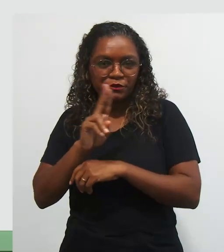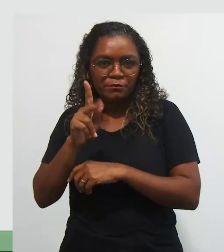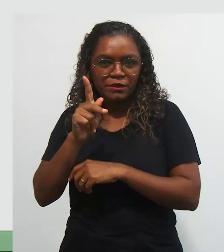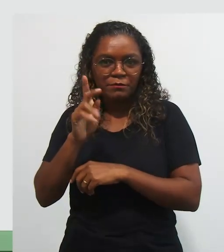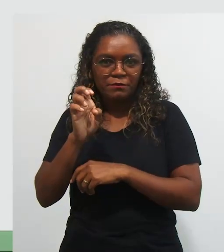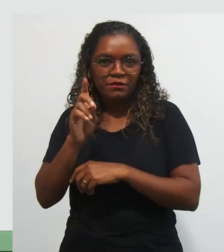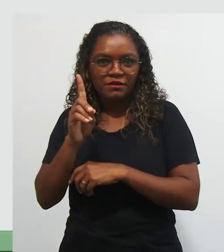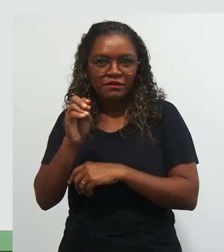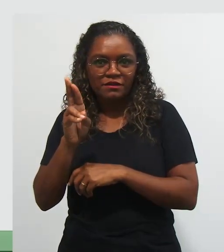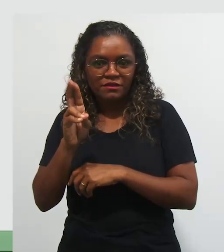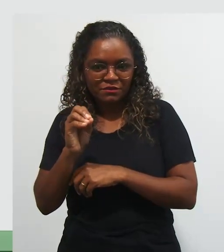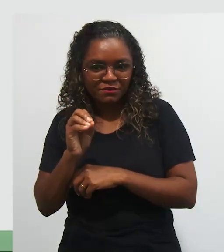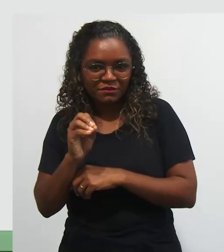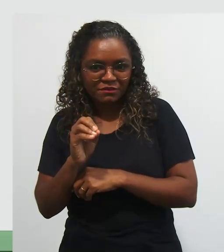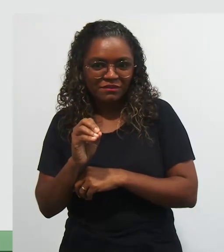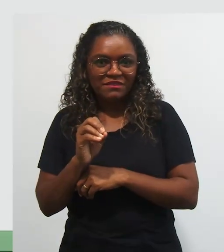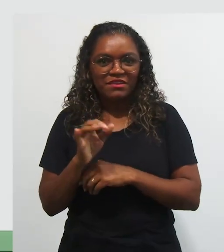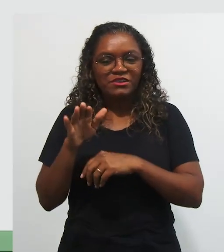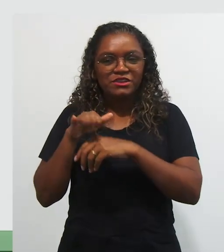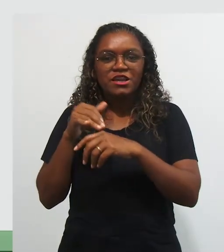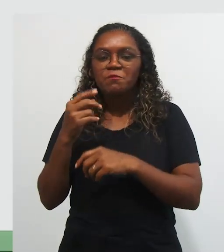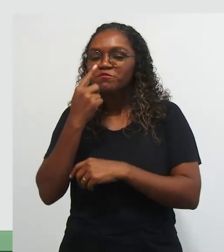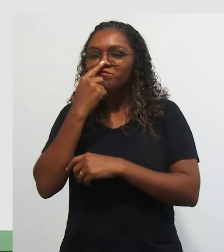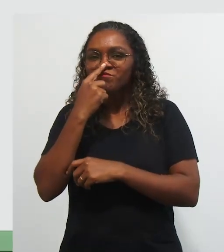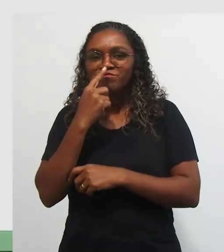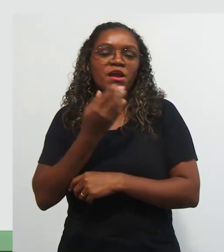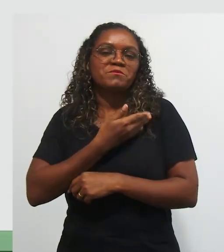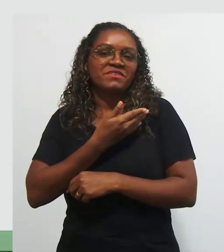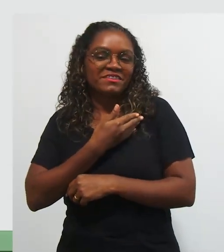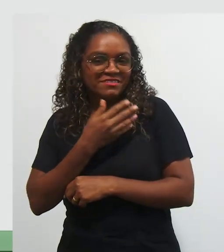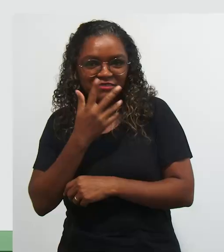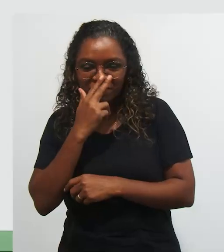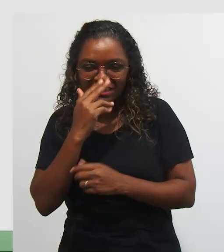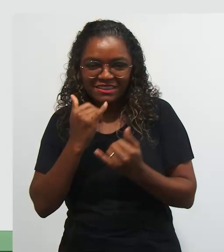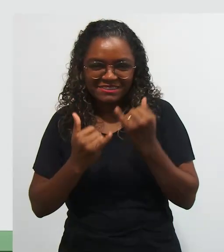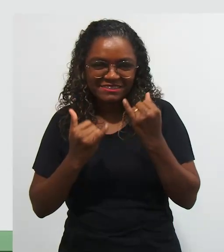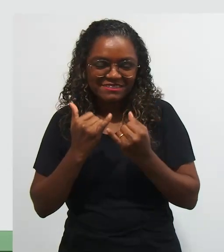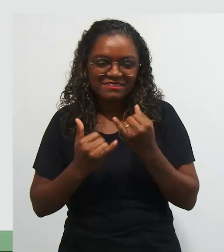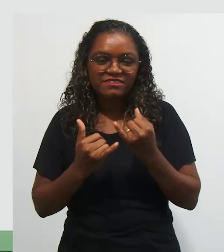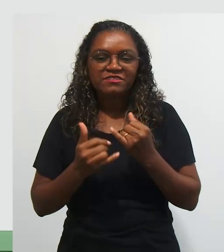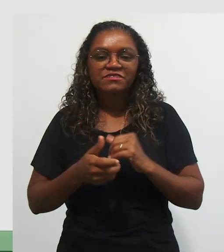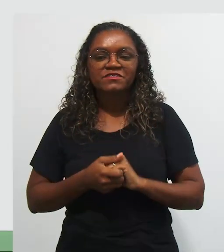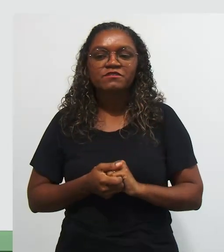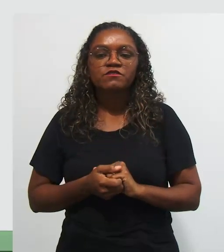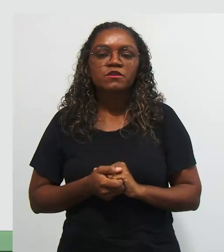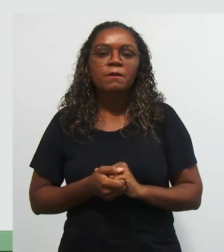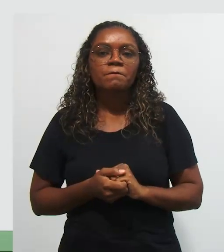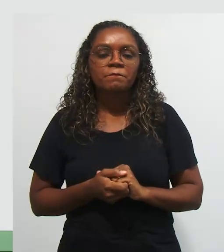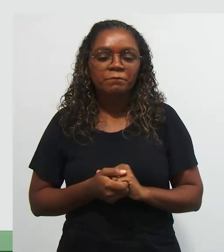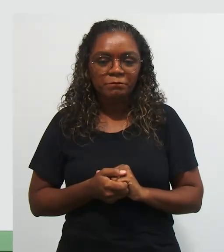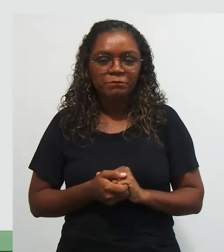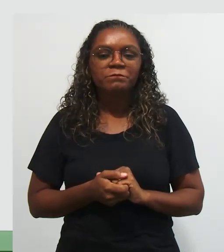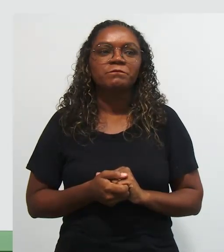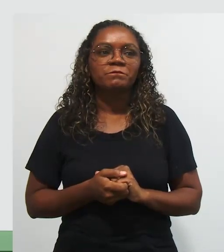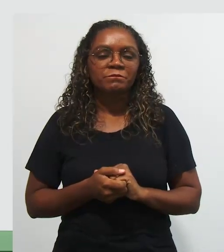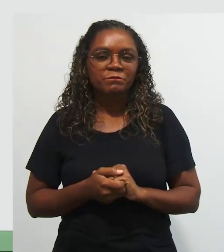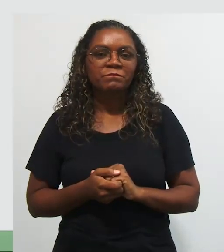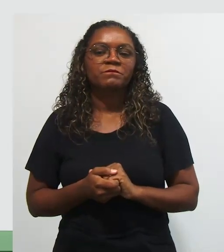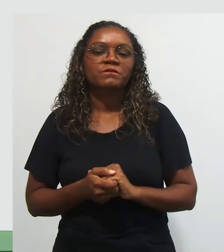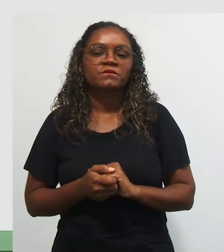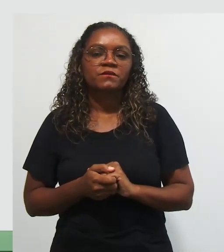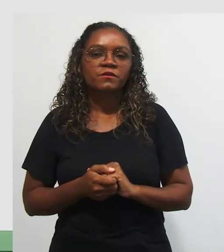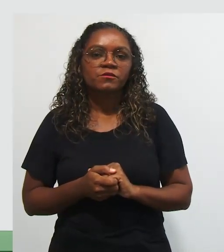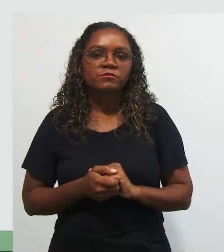Vocês sabem, né? Pedro e eu somos assim, ó, best friend forever. Vamos falar o inglês mais bonito, né? Best